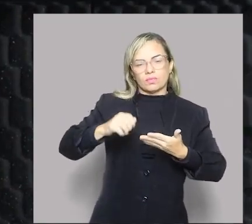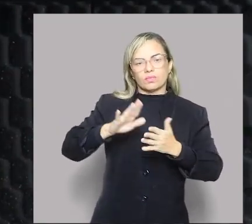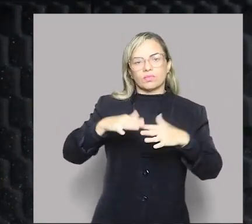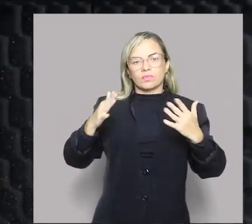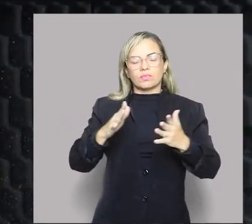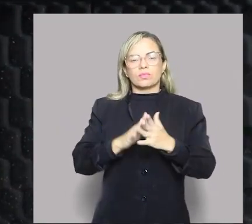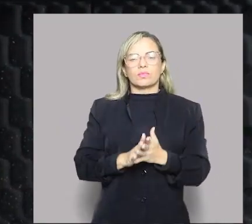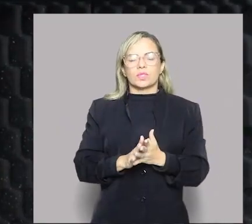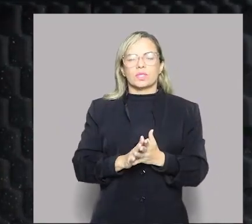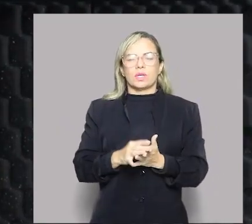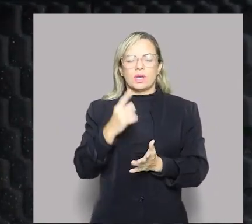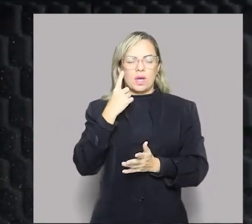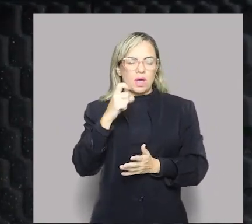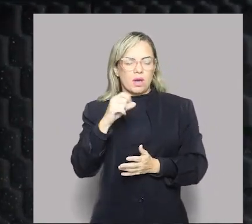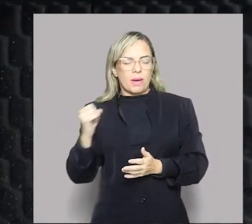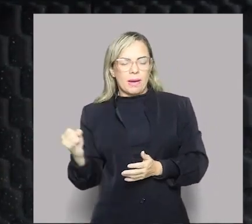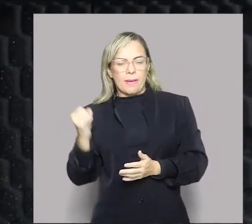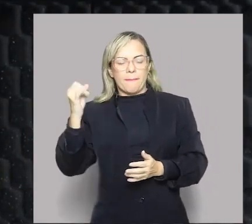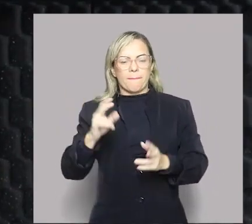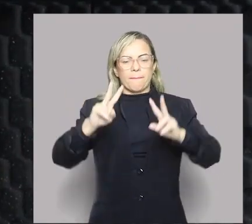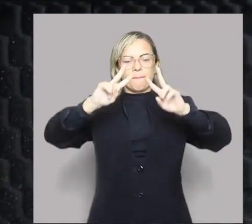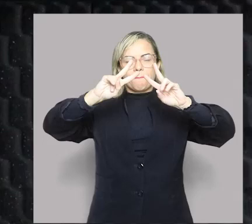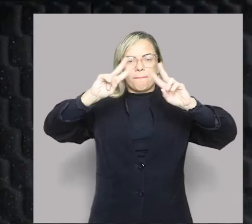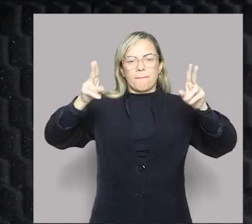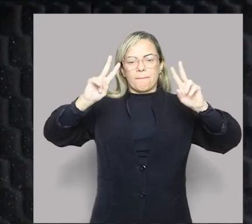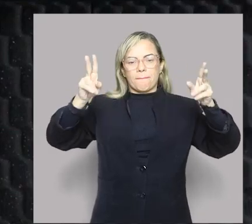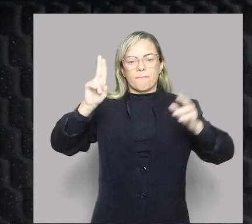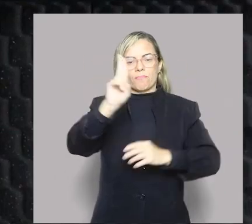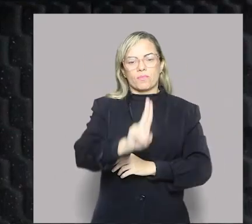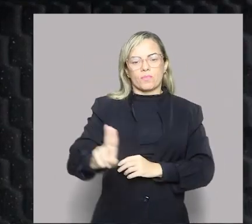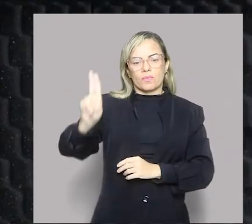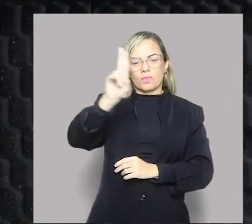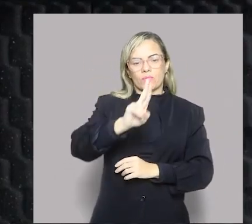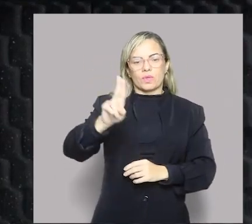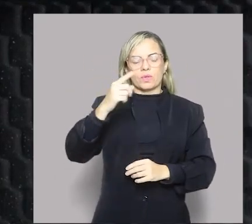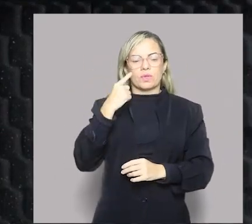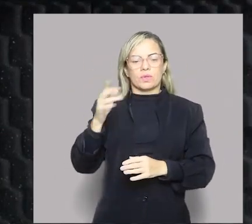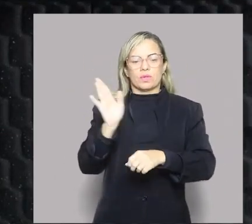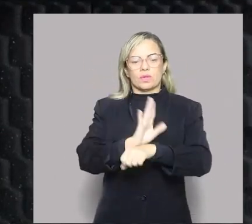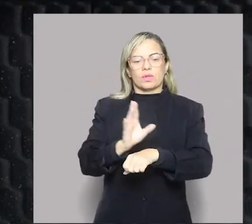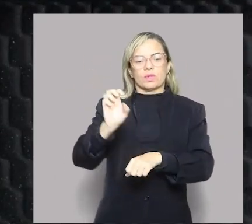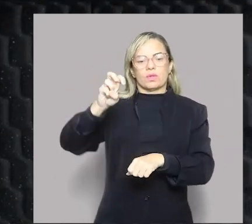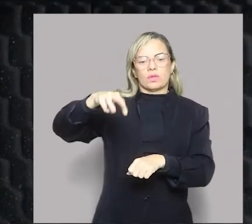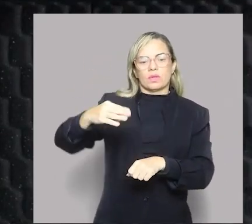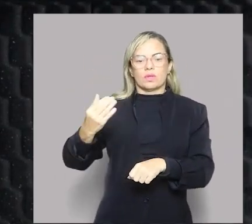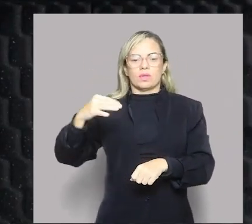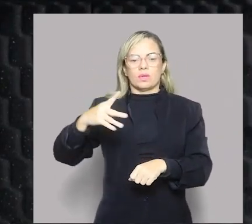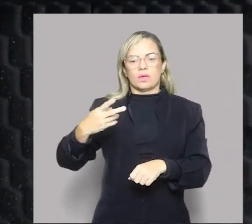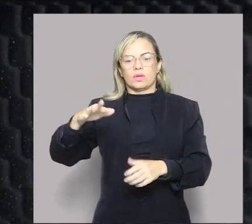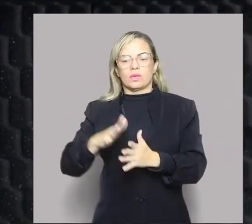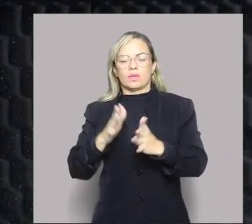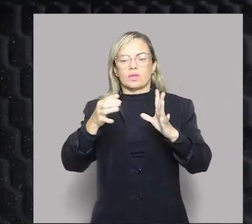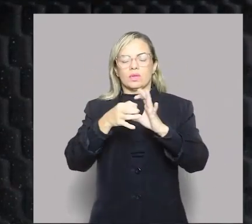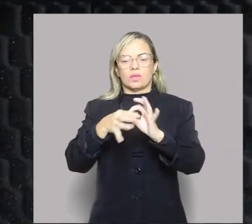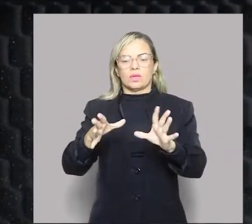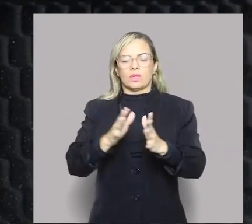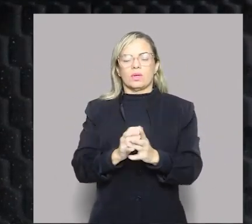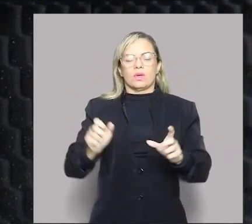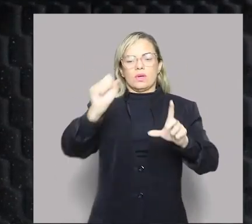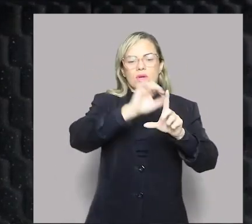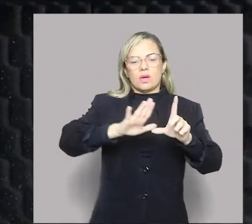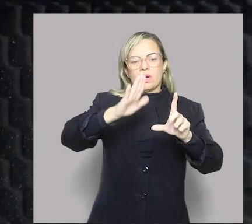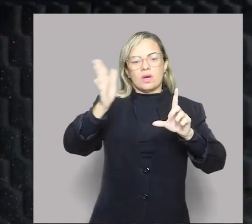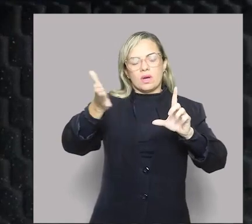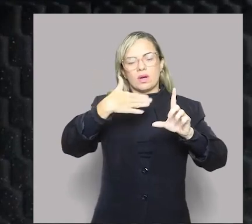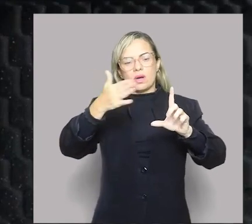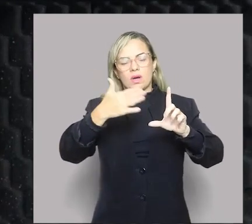super interessante que você coloque as aspas ali. Então, o filme Emancipation, disponível na plataforma de streaming Apple TV, narra